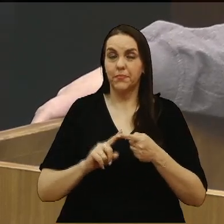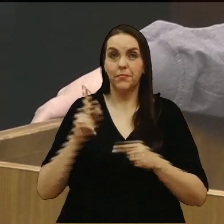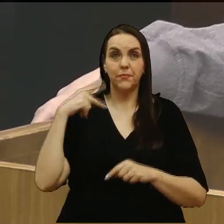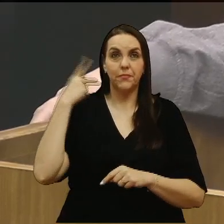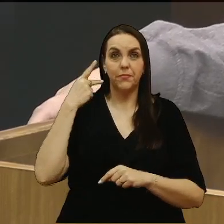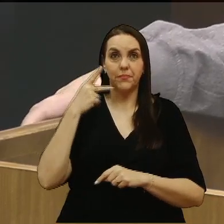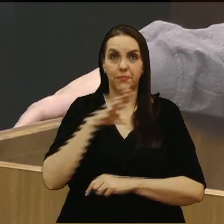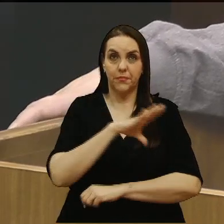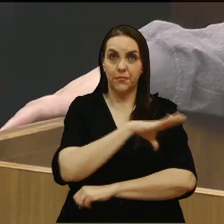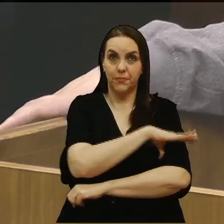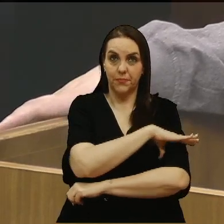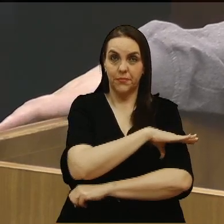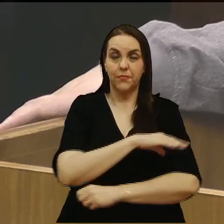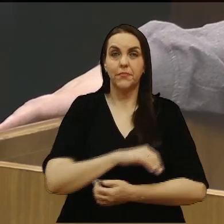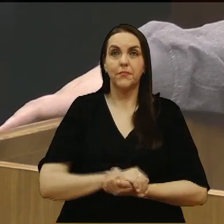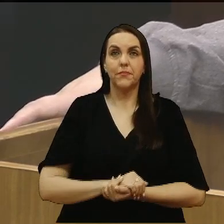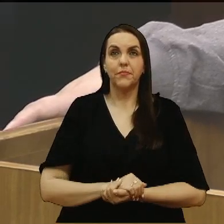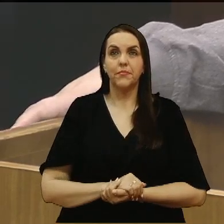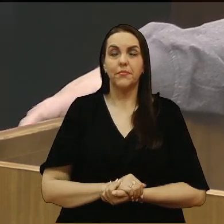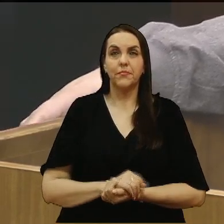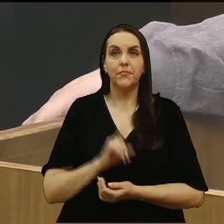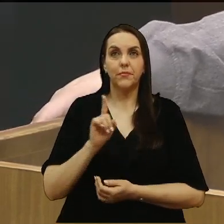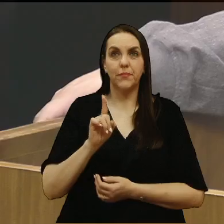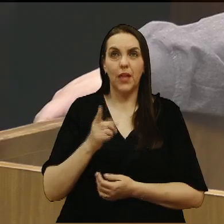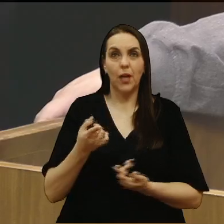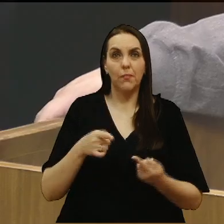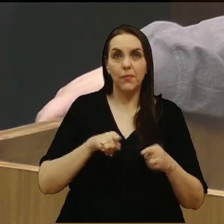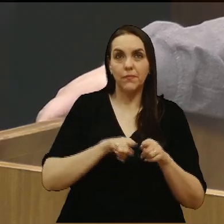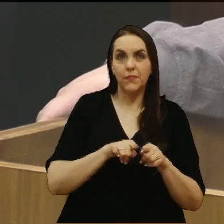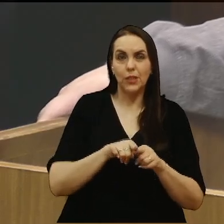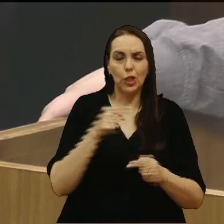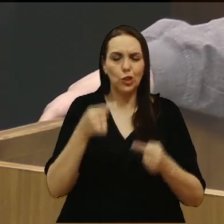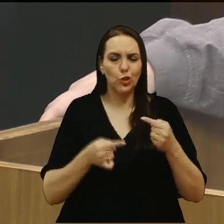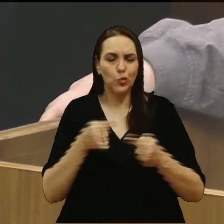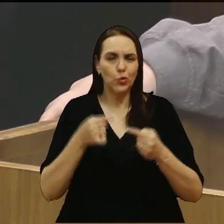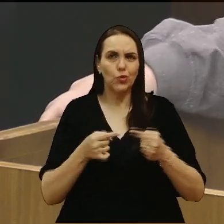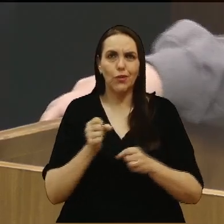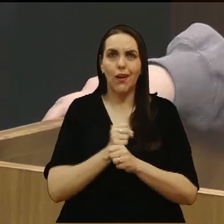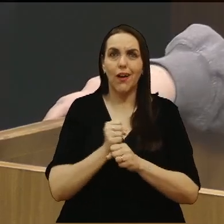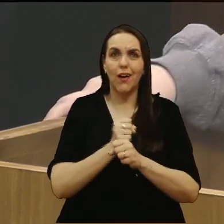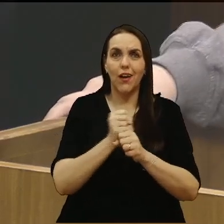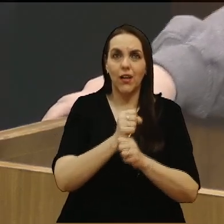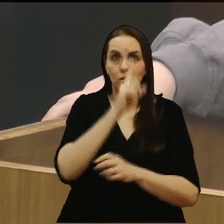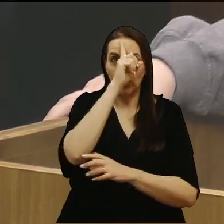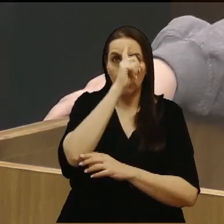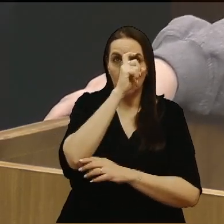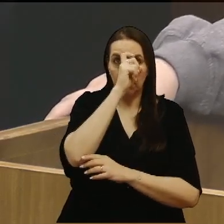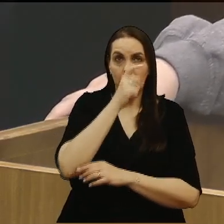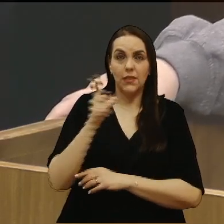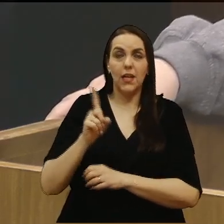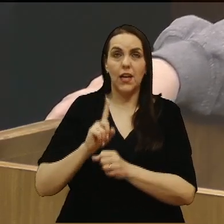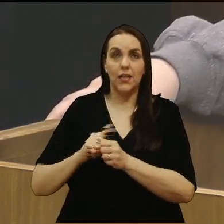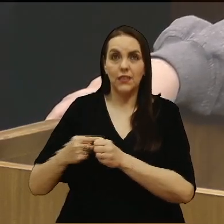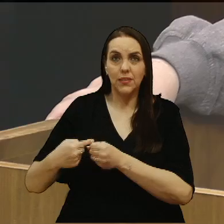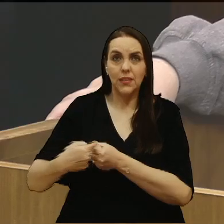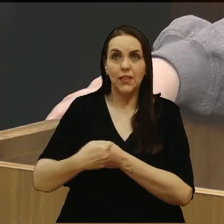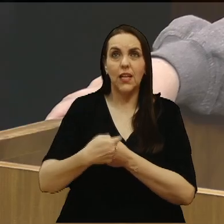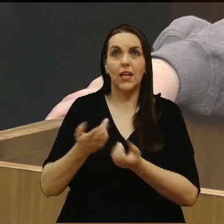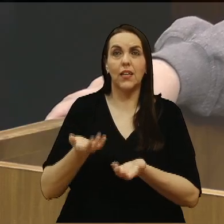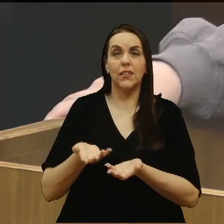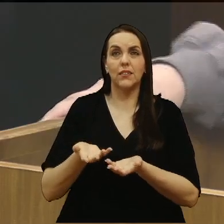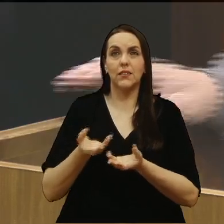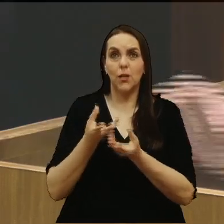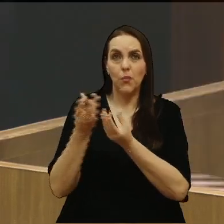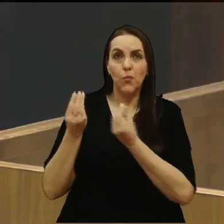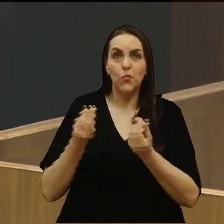Ramon, essa questão do consórcio ela é discutida há muitos anos entre os hospitais, entre os municípios, e